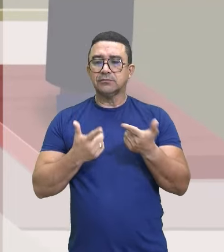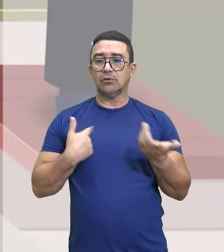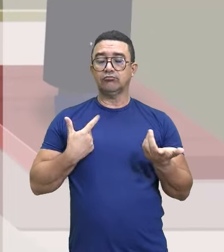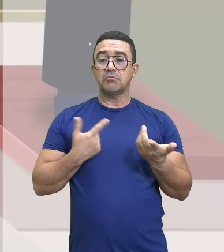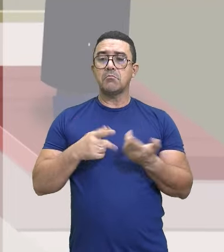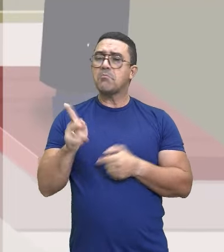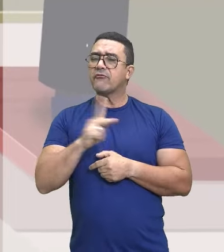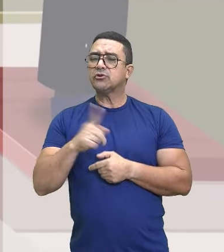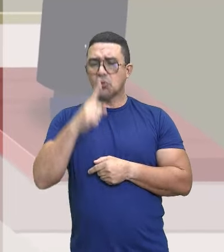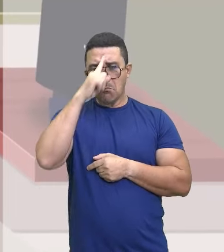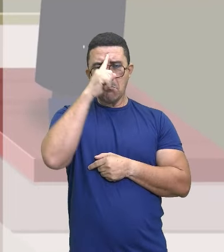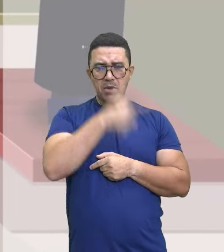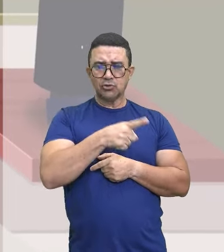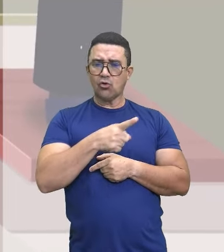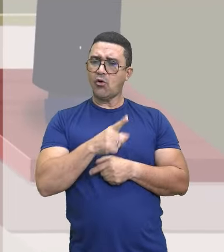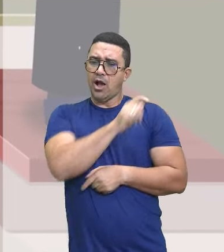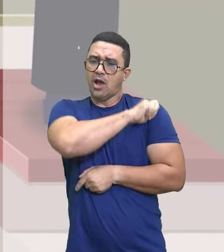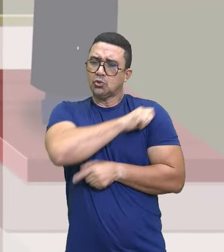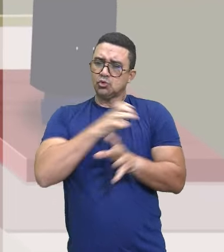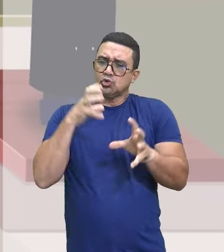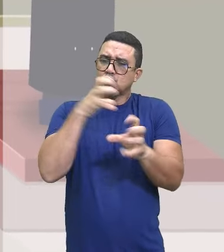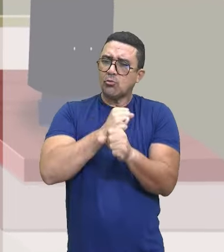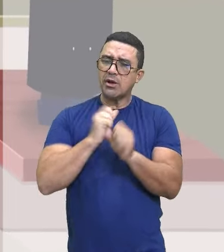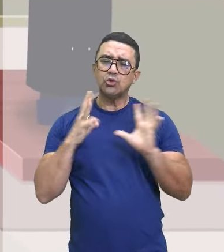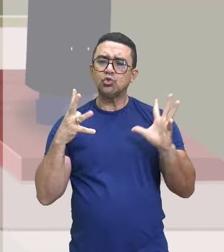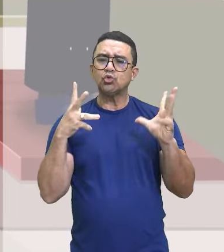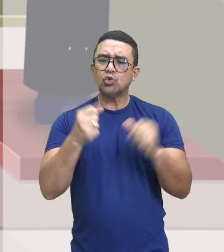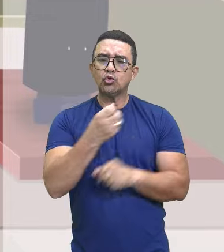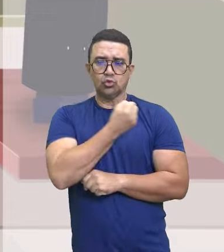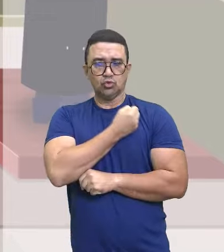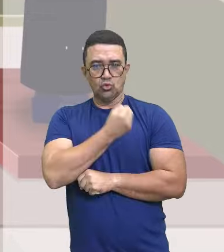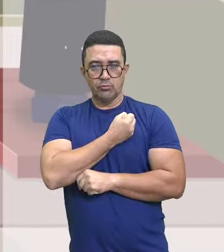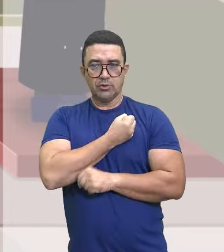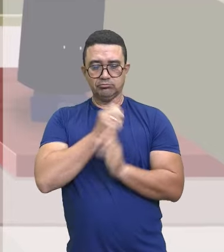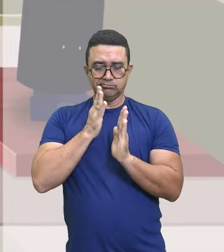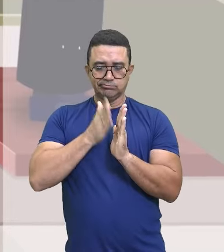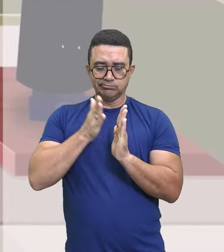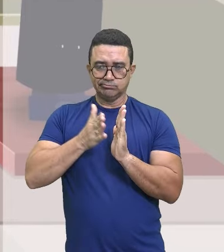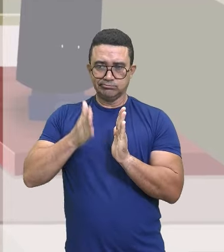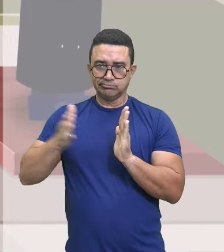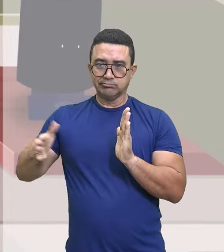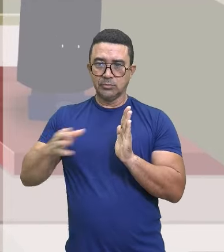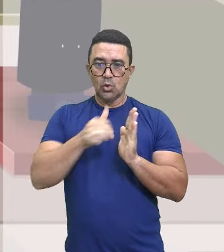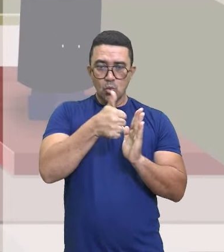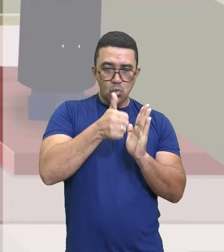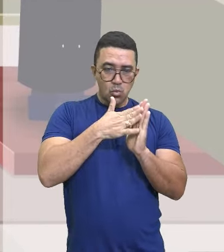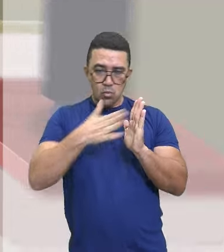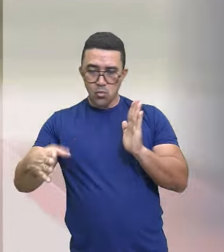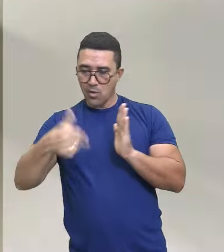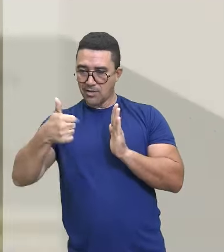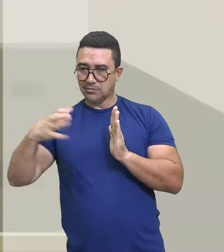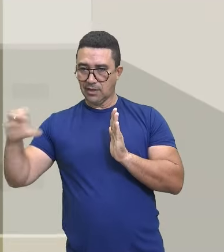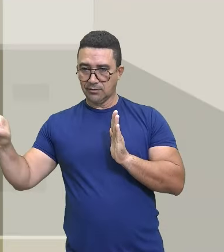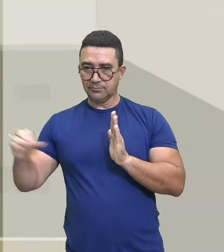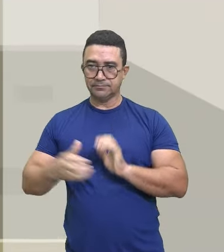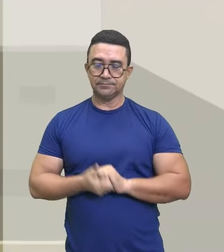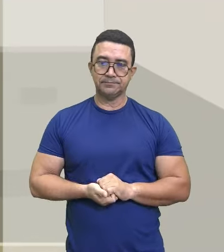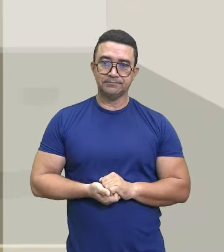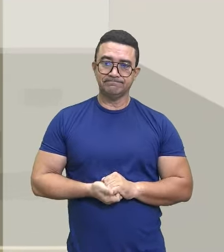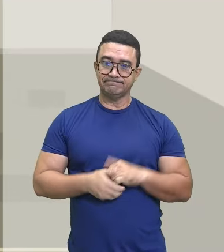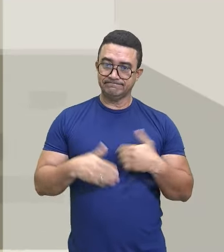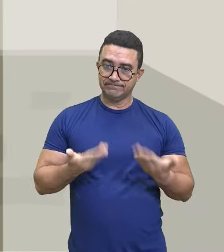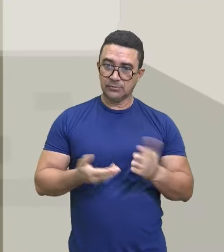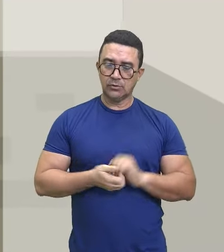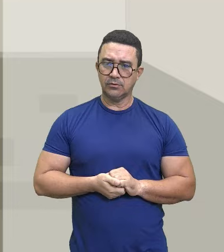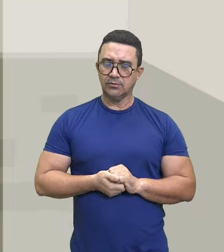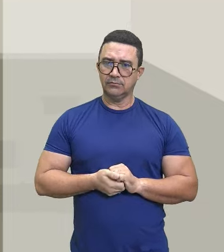alunos somarem todos os números que aparecem na sequência de 1 até 100. Para